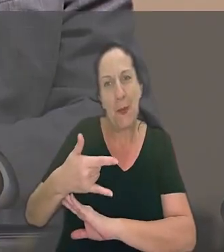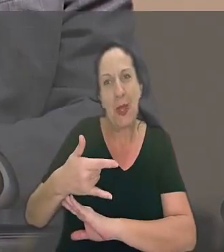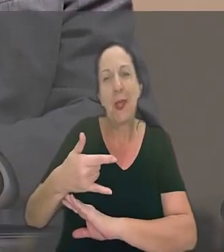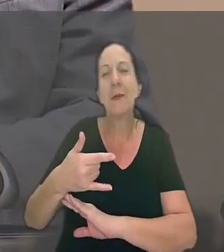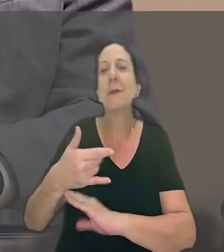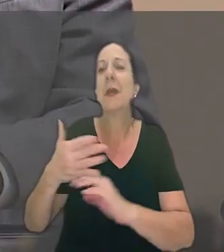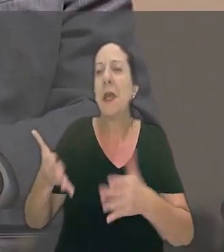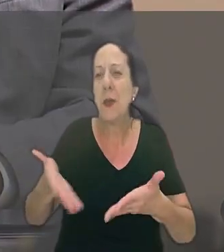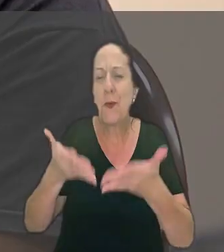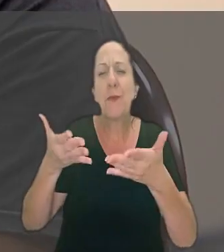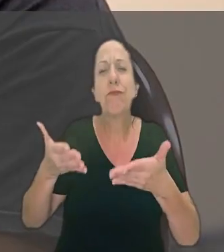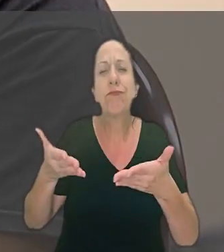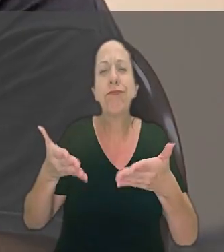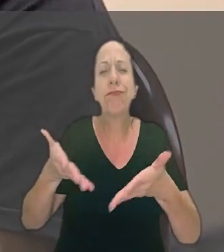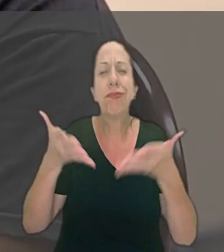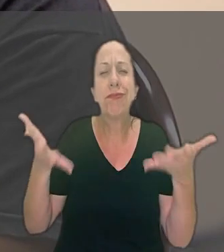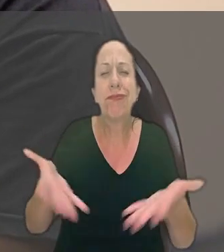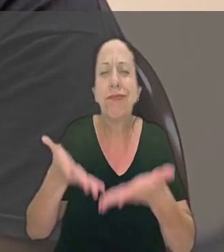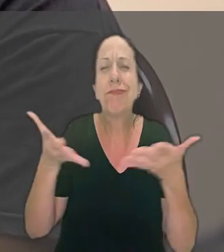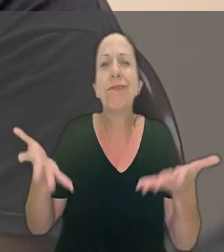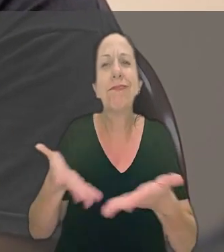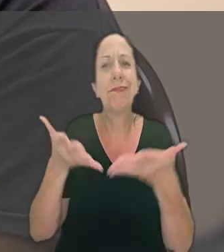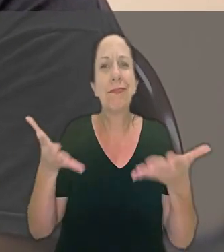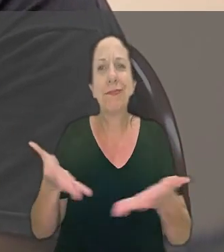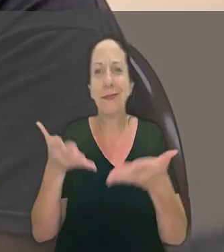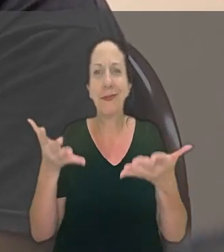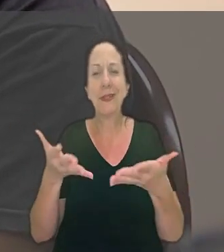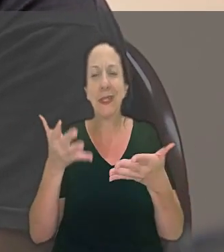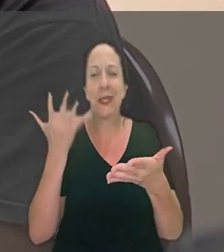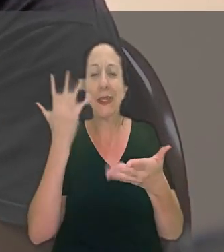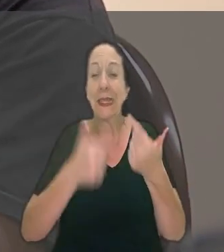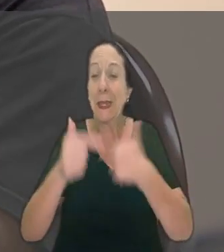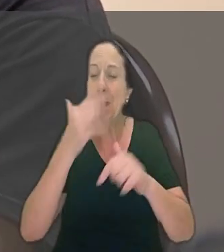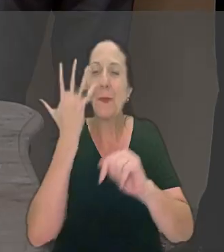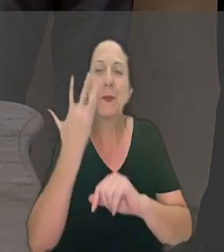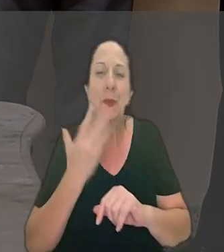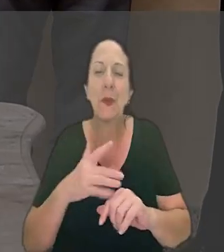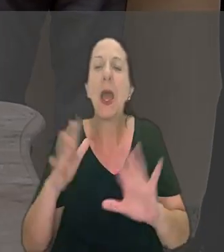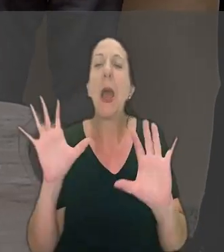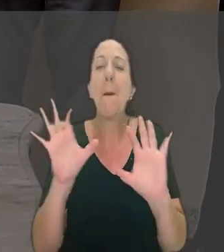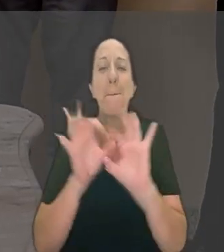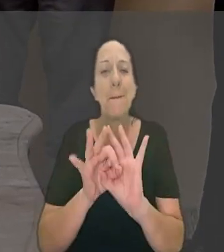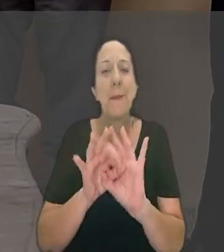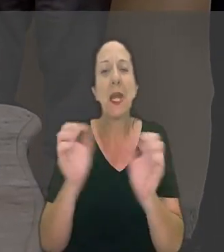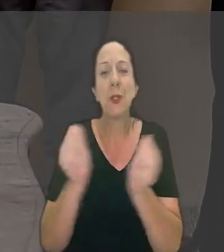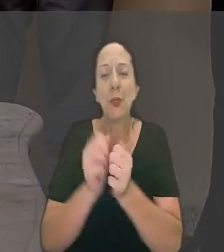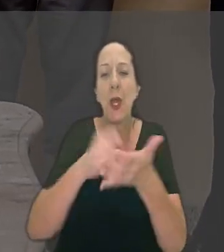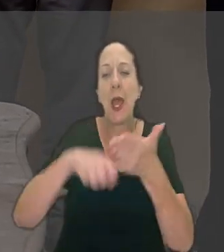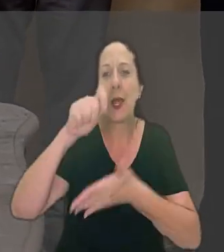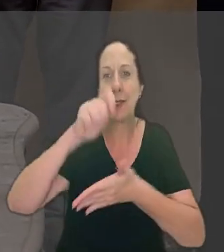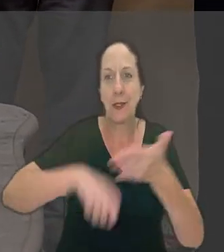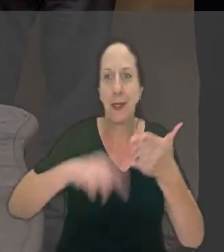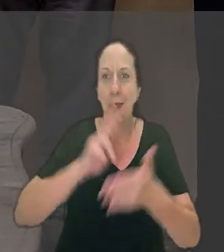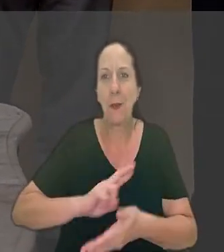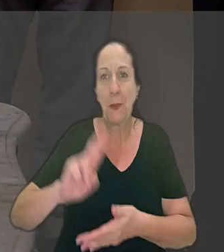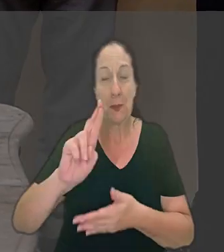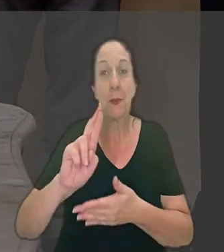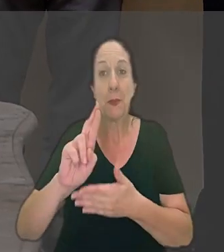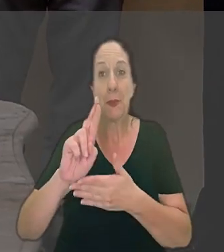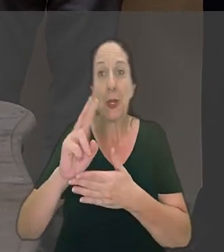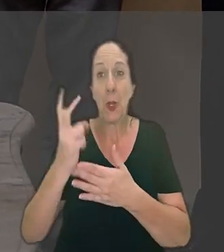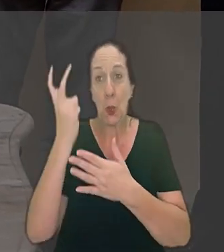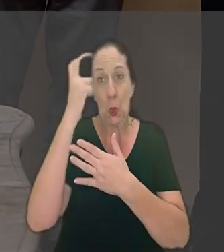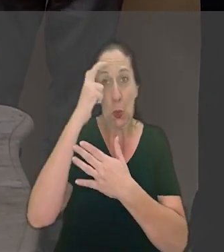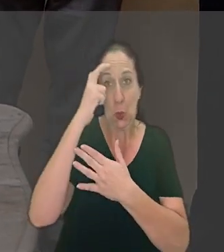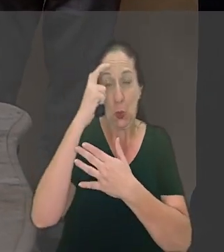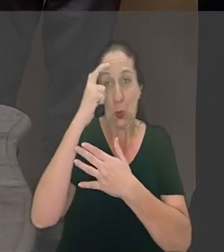é reforçar o enfrentamento ao trabalho infantil com base no estímulo à aprendizagem. A parceria foi assinada com representantes da Construção Nacional